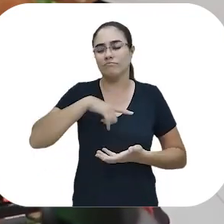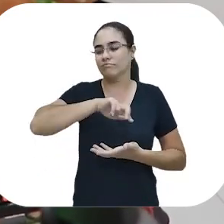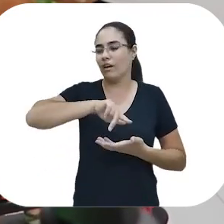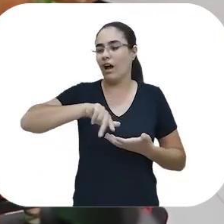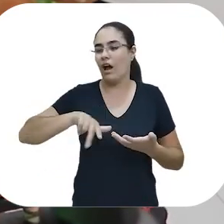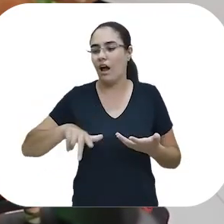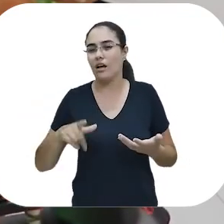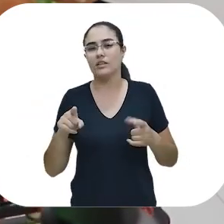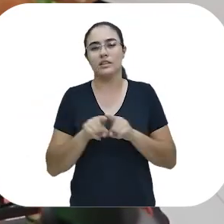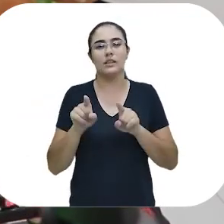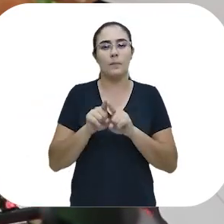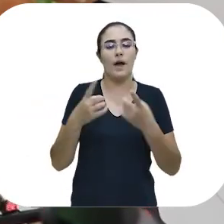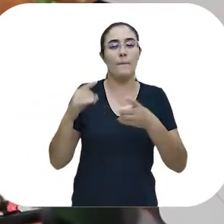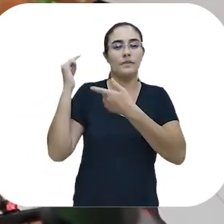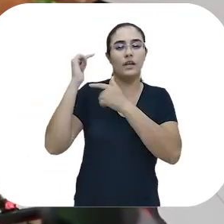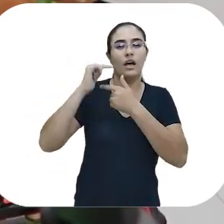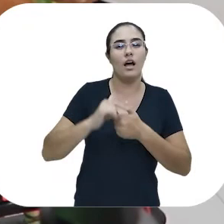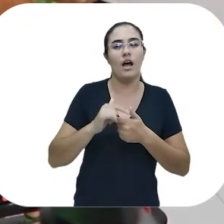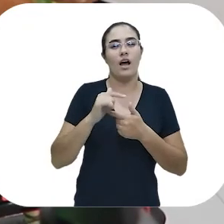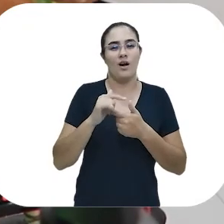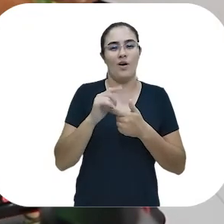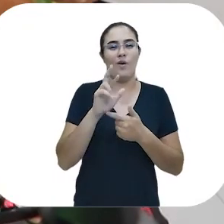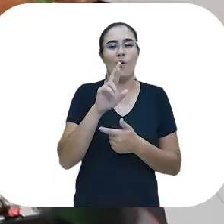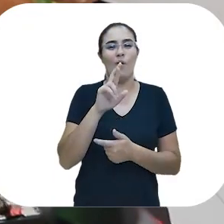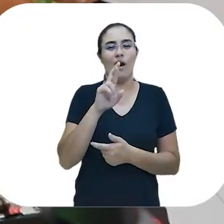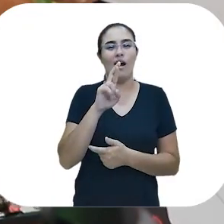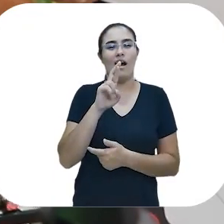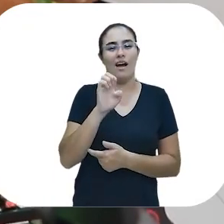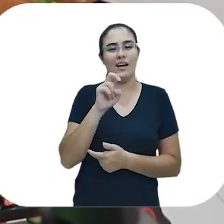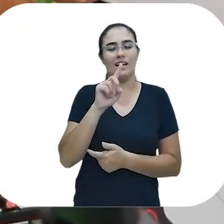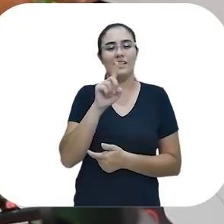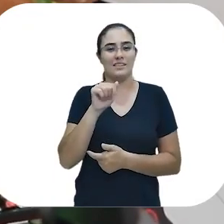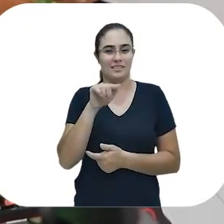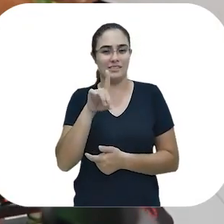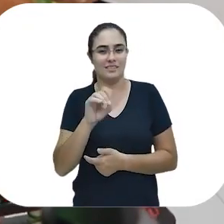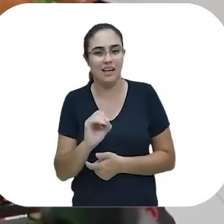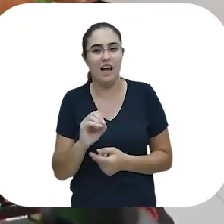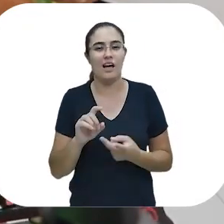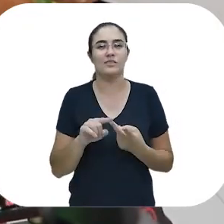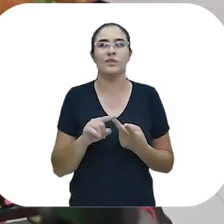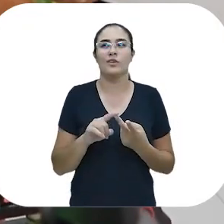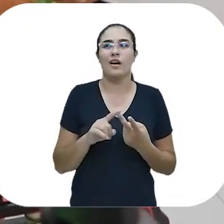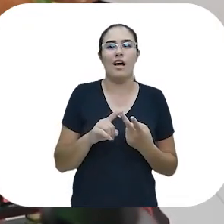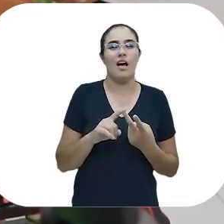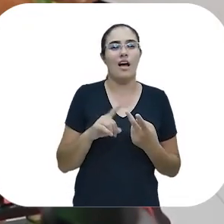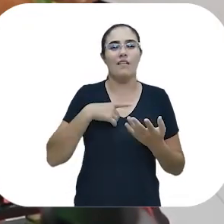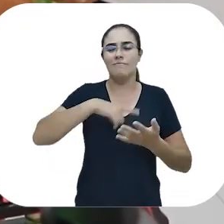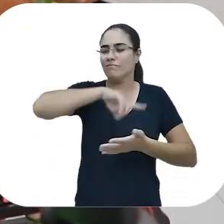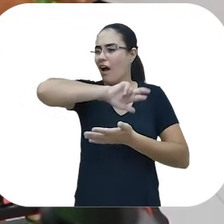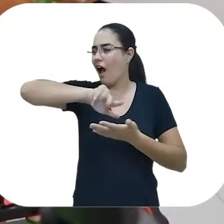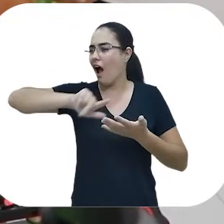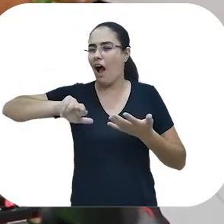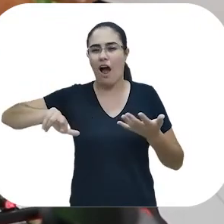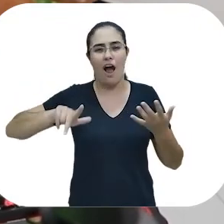e aí passando pela música de tradição, né? O Reisado, a Lapinha, o São Gonçalo, né? Tantas